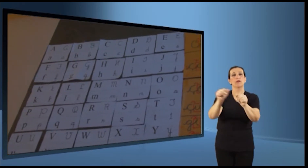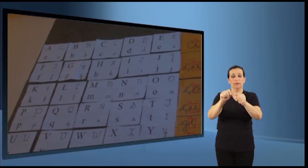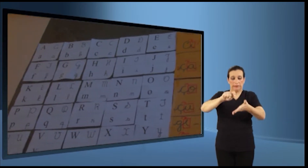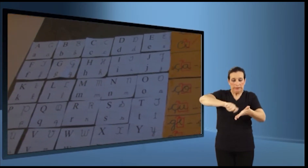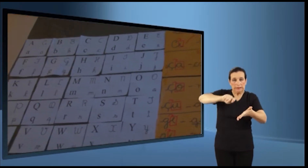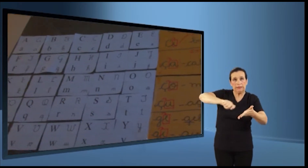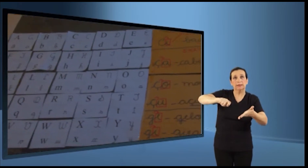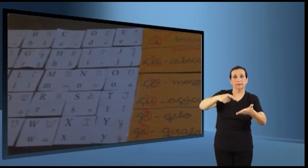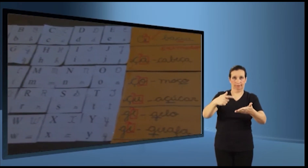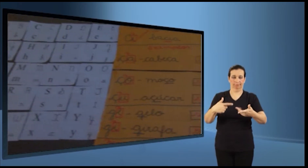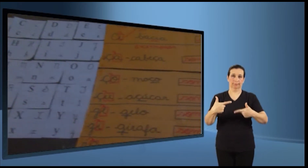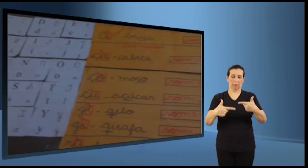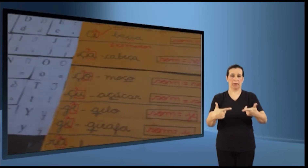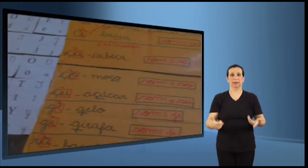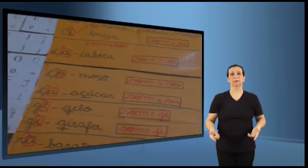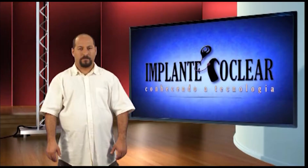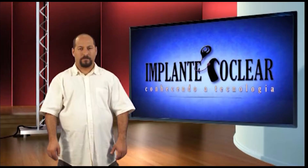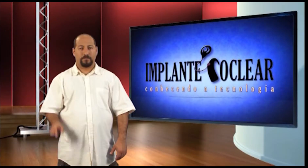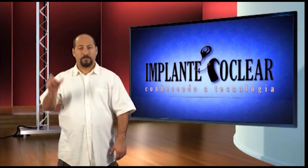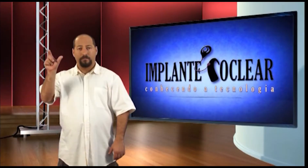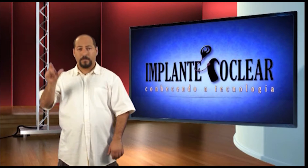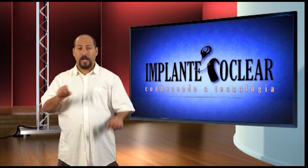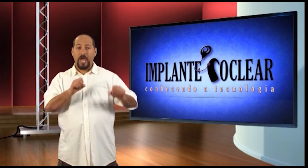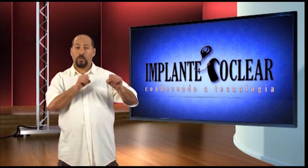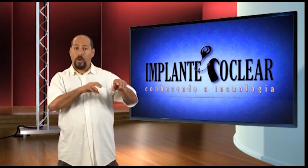ela quando ela estiver fazendo o dever de casa.